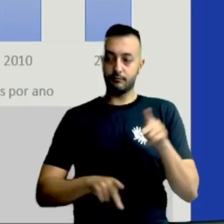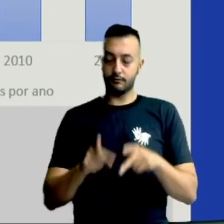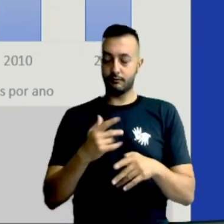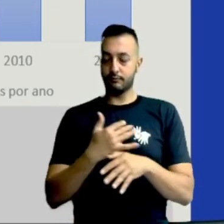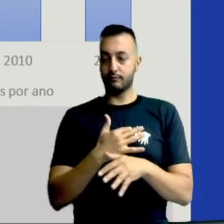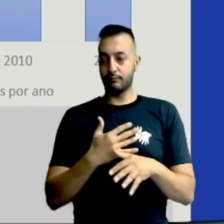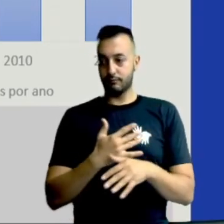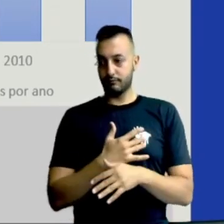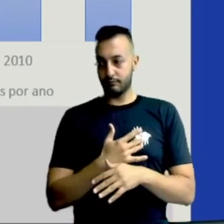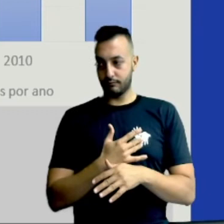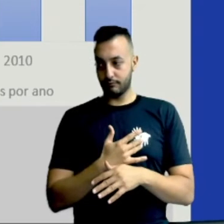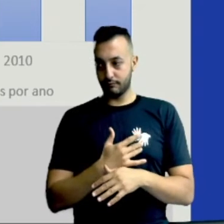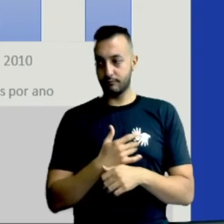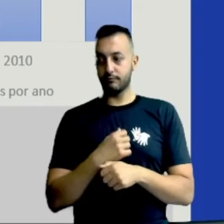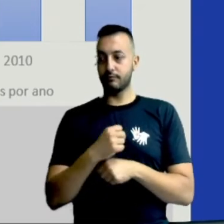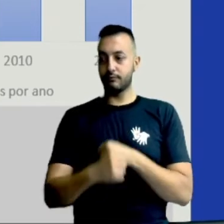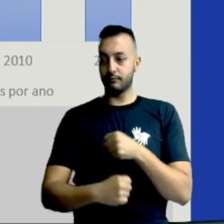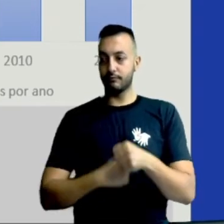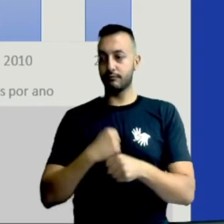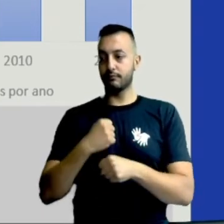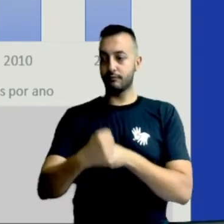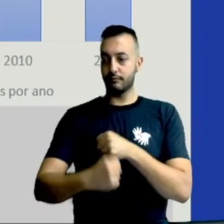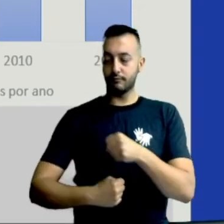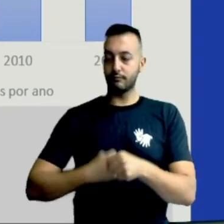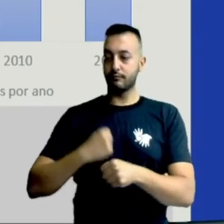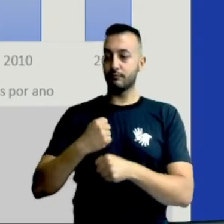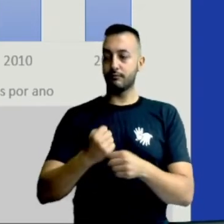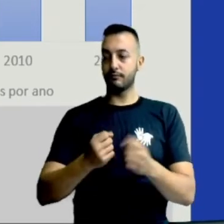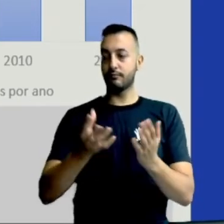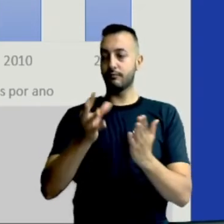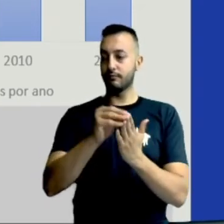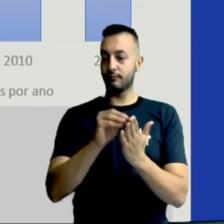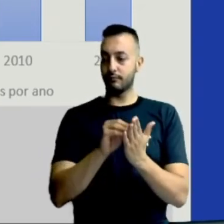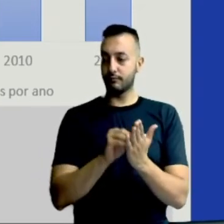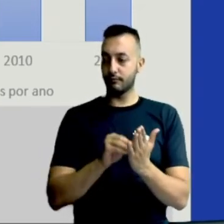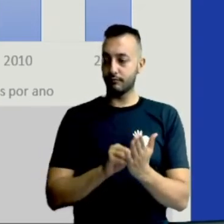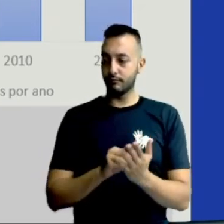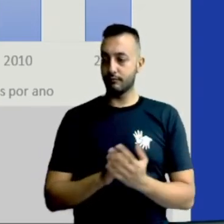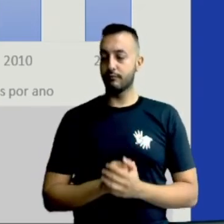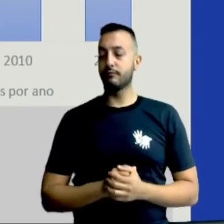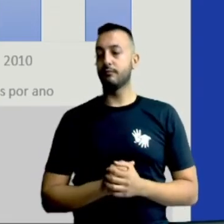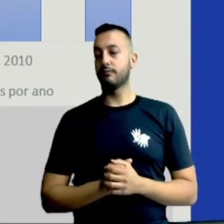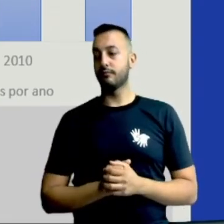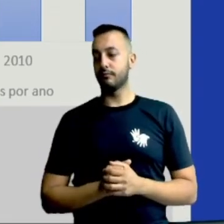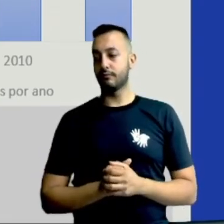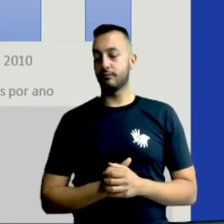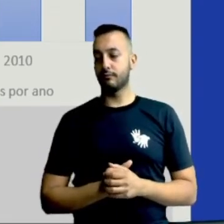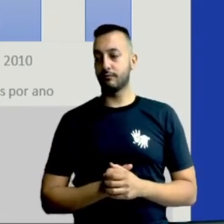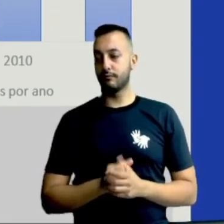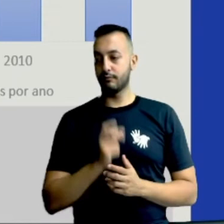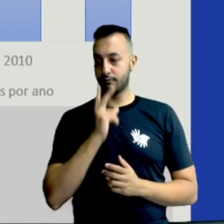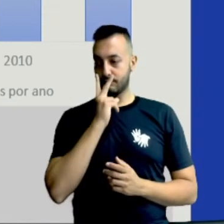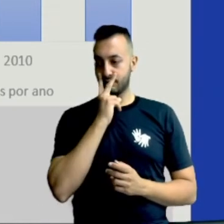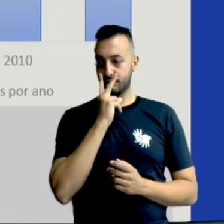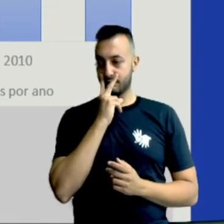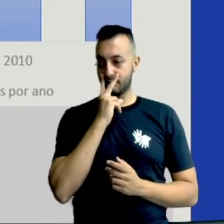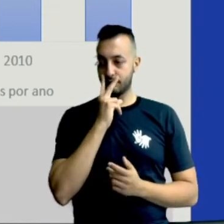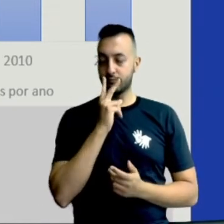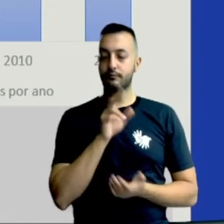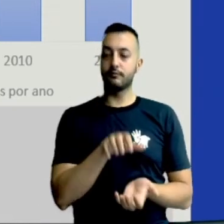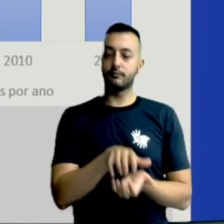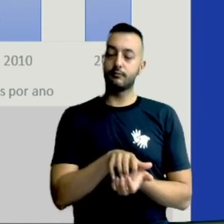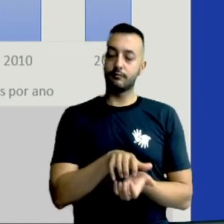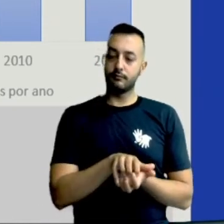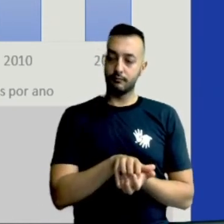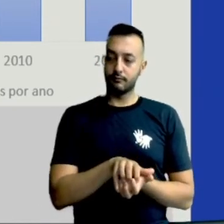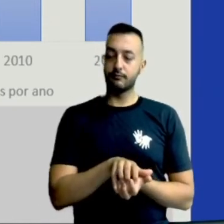da sua cidade ao longo dos anos e colheu os seguintes dados. Vitória de Santo Antão